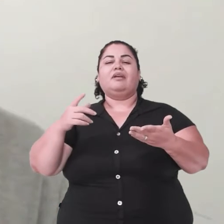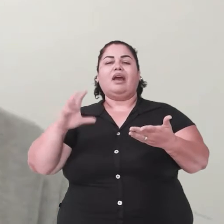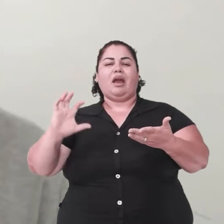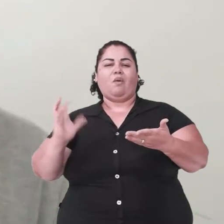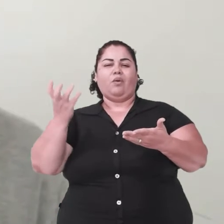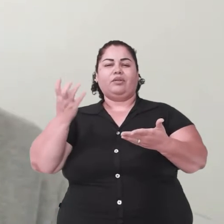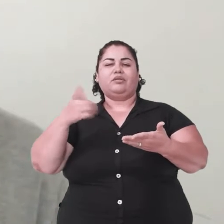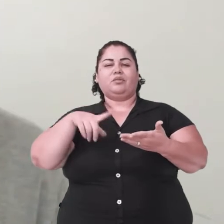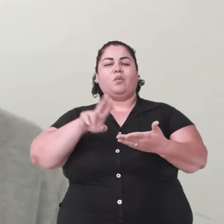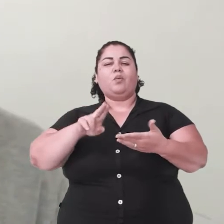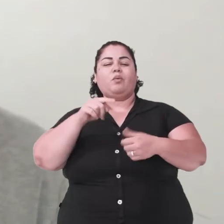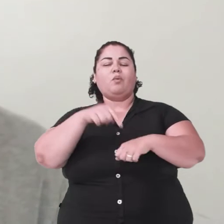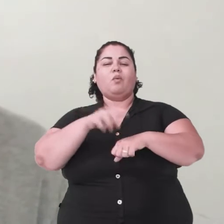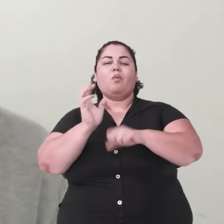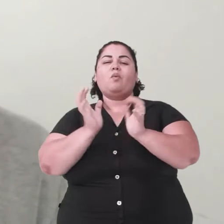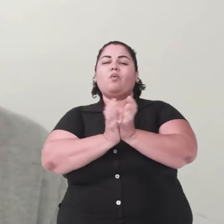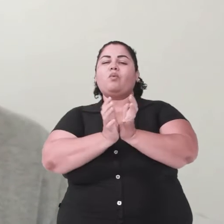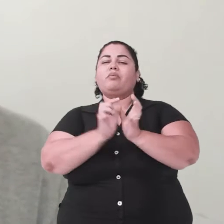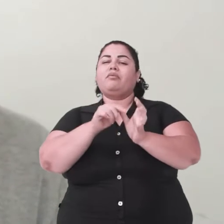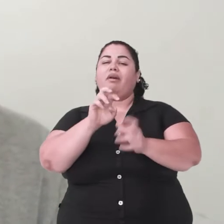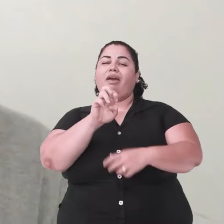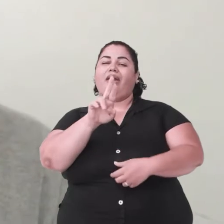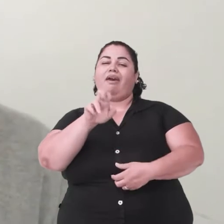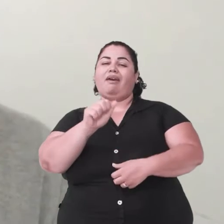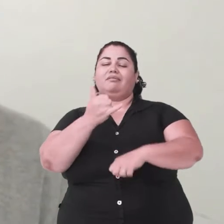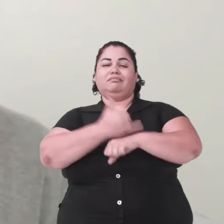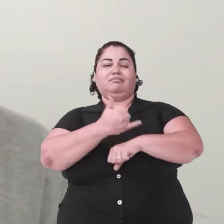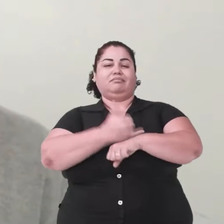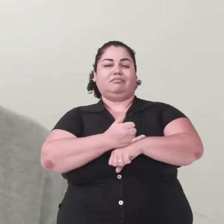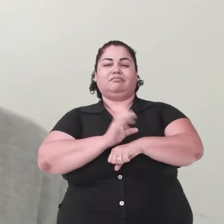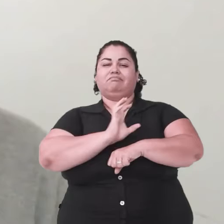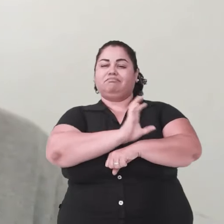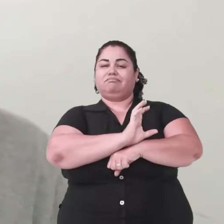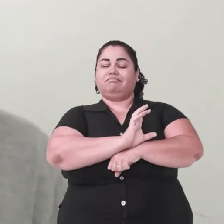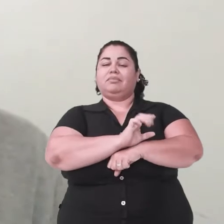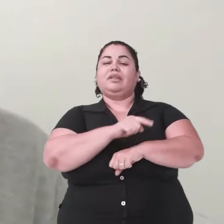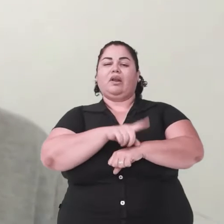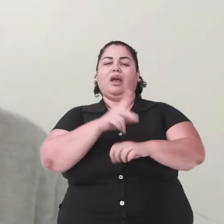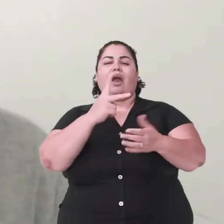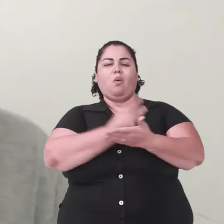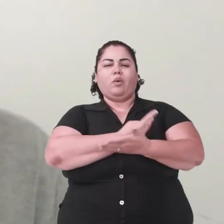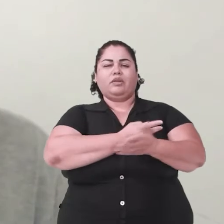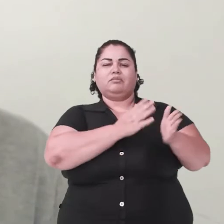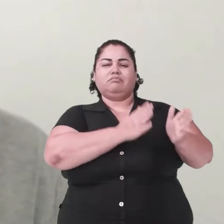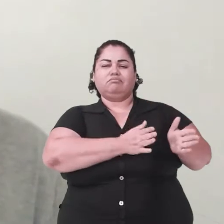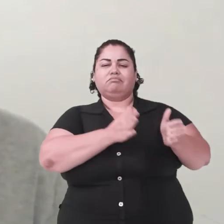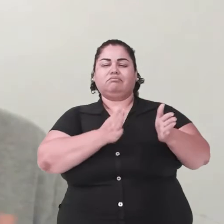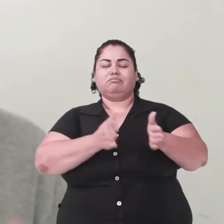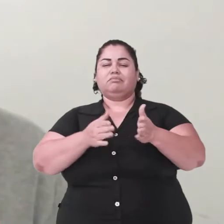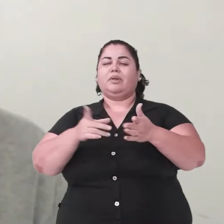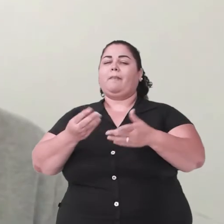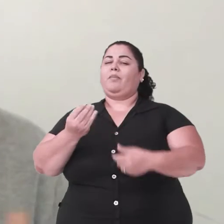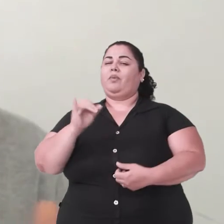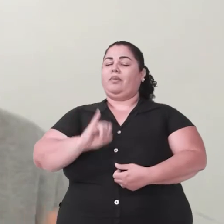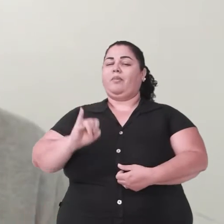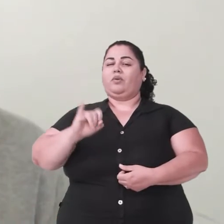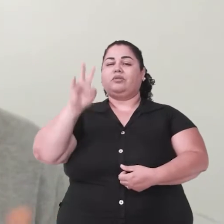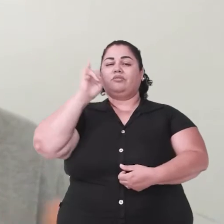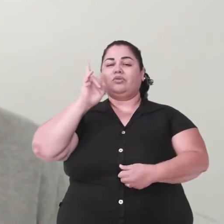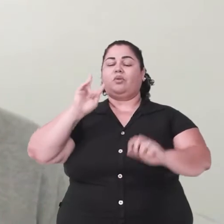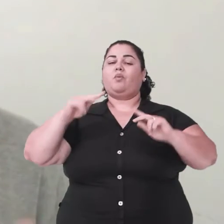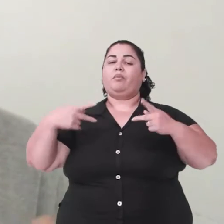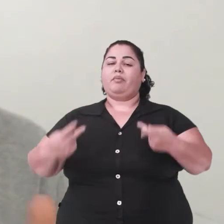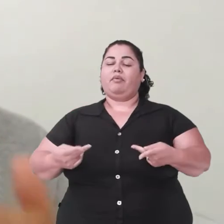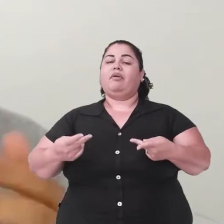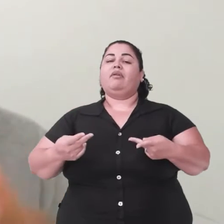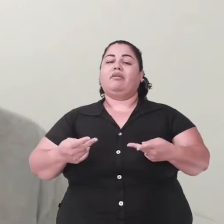Que houve uma era dos metais, né? Enfim, então são acontecimentos que são bastante relevantes para a história